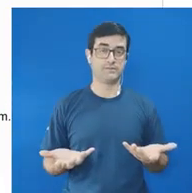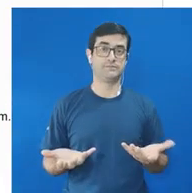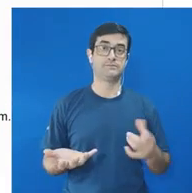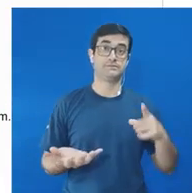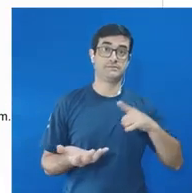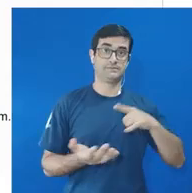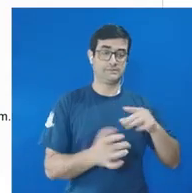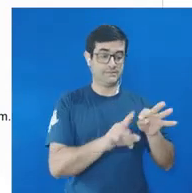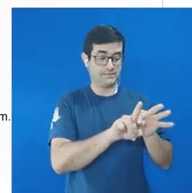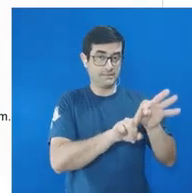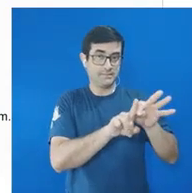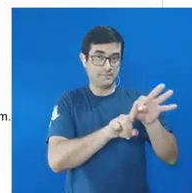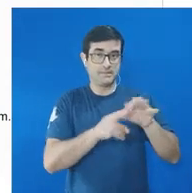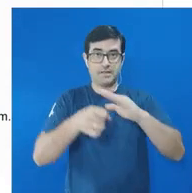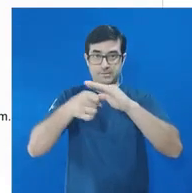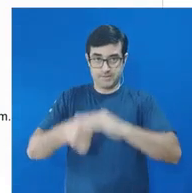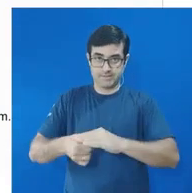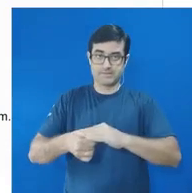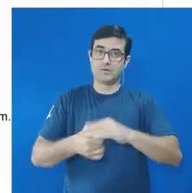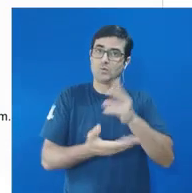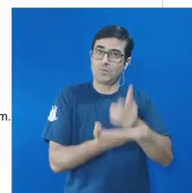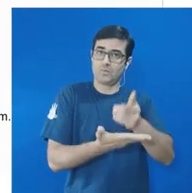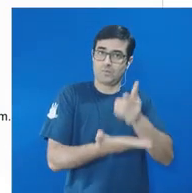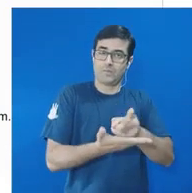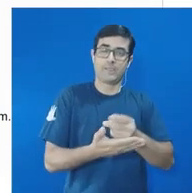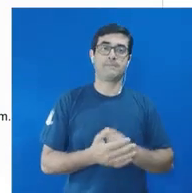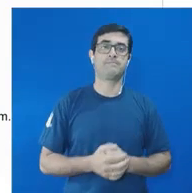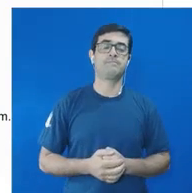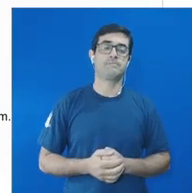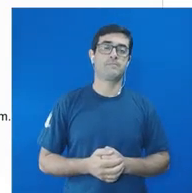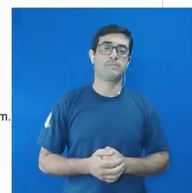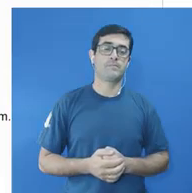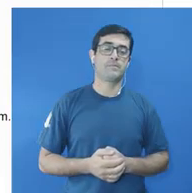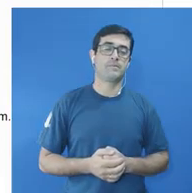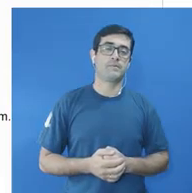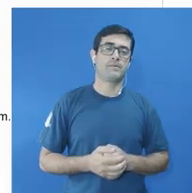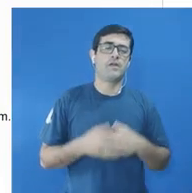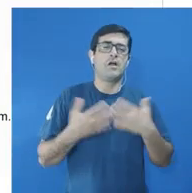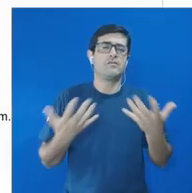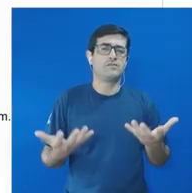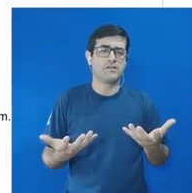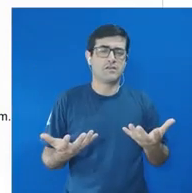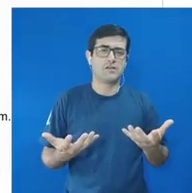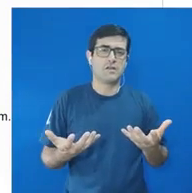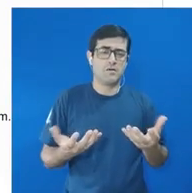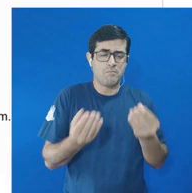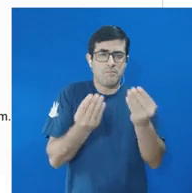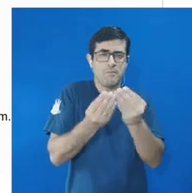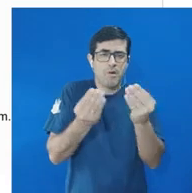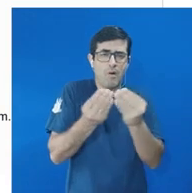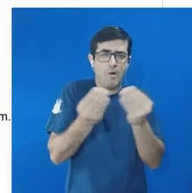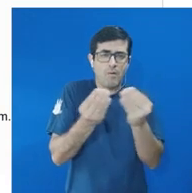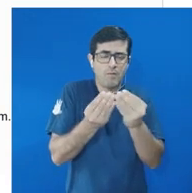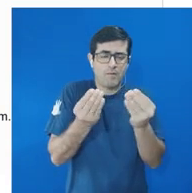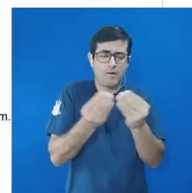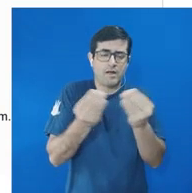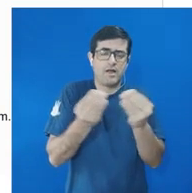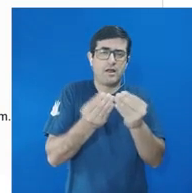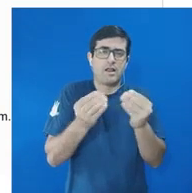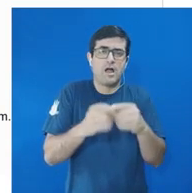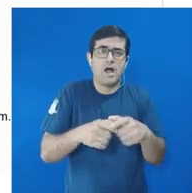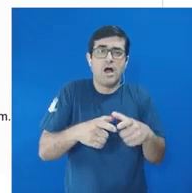pressão constante. Se eu aumento a quantidade de moléculas, ou seja, a